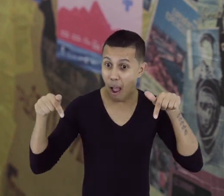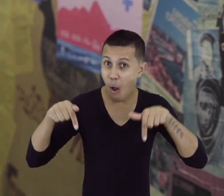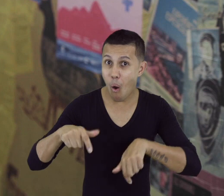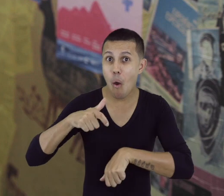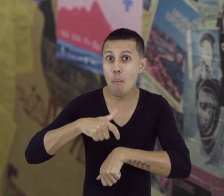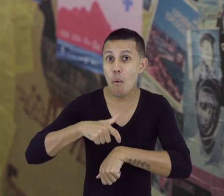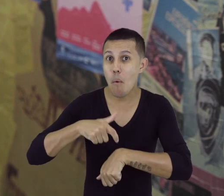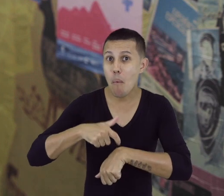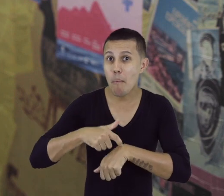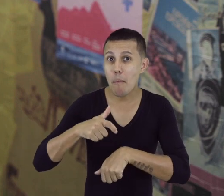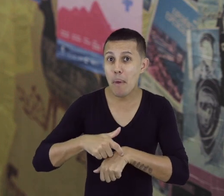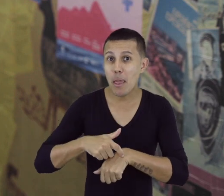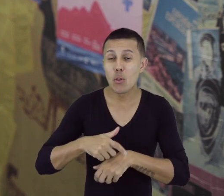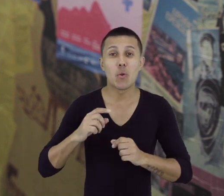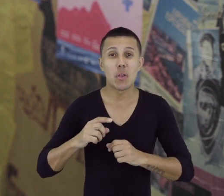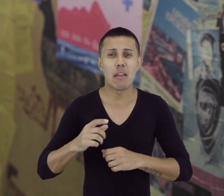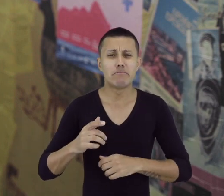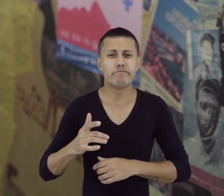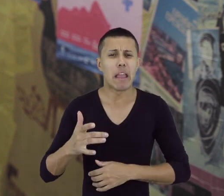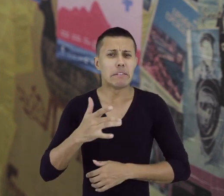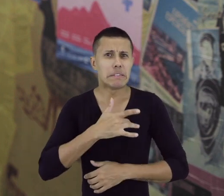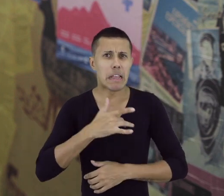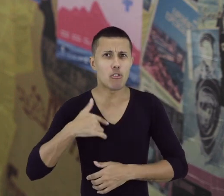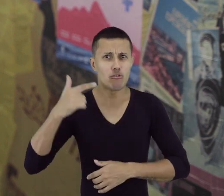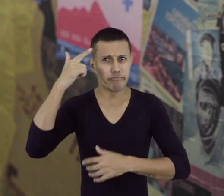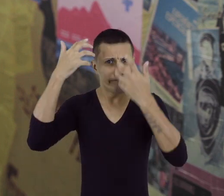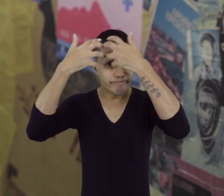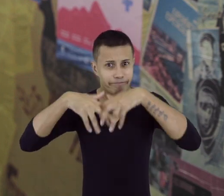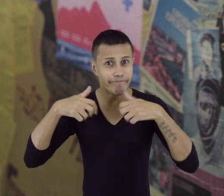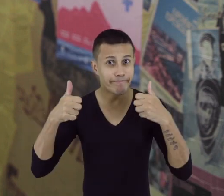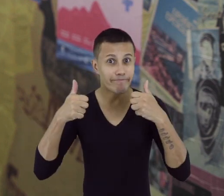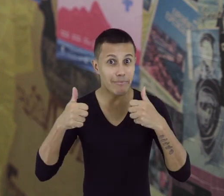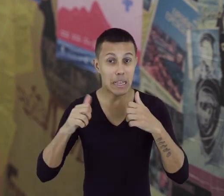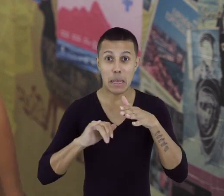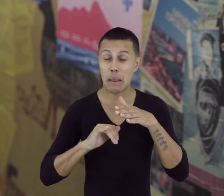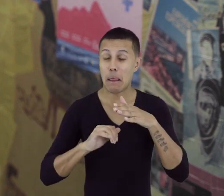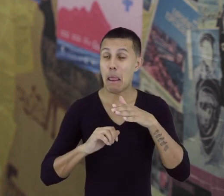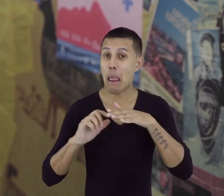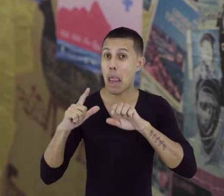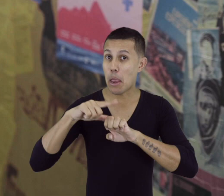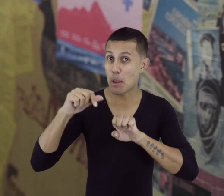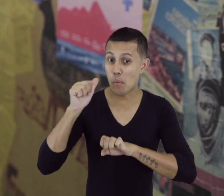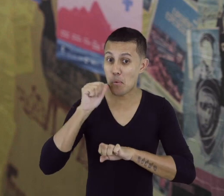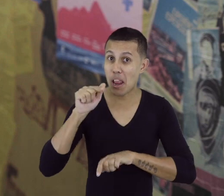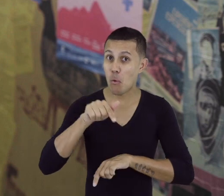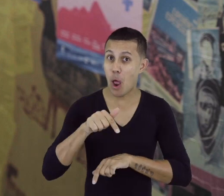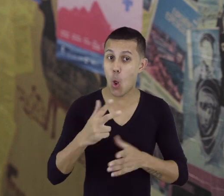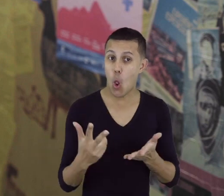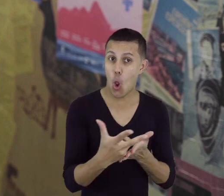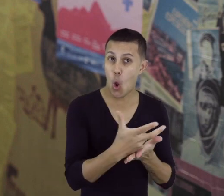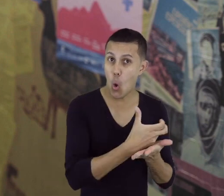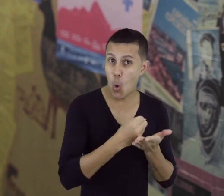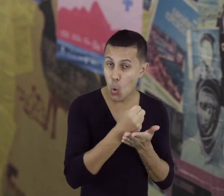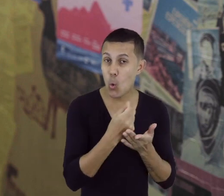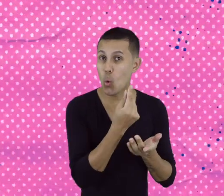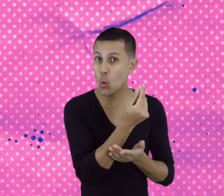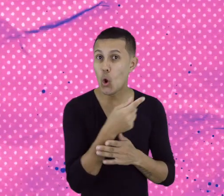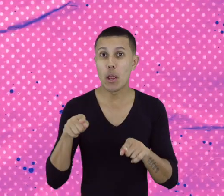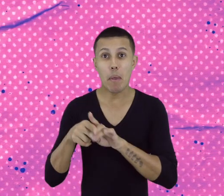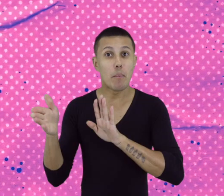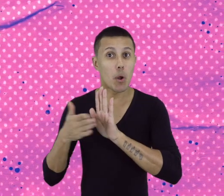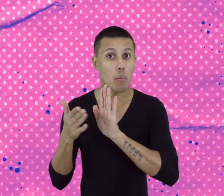tempos atuais para a nossa saúde mental e para empreendedoras que, como ela, entre o lucro e o propósito, escolhem os